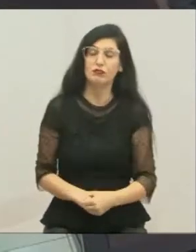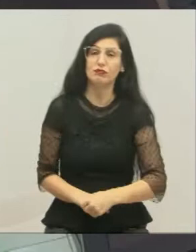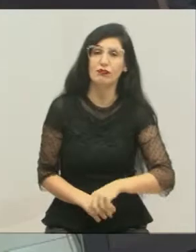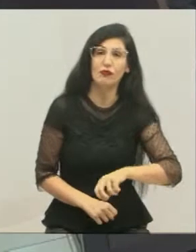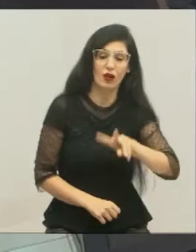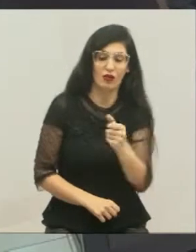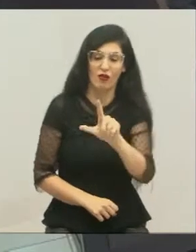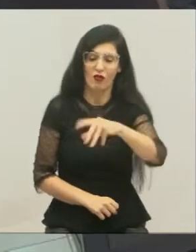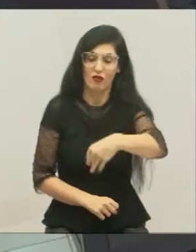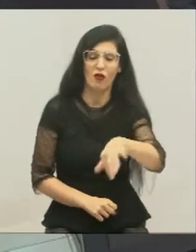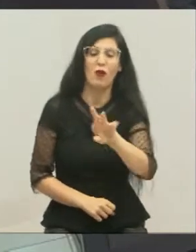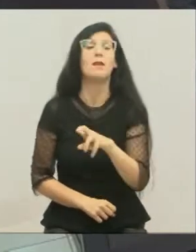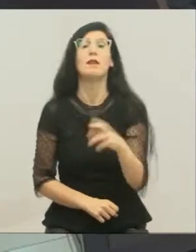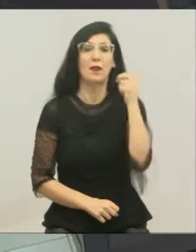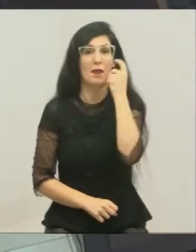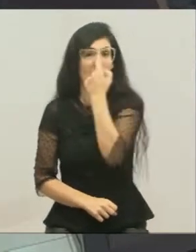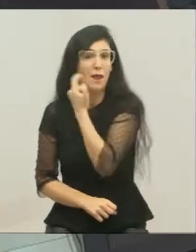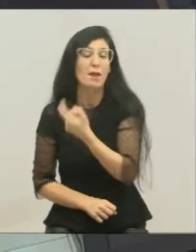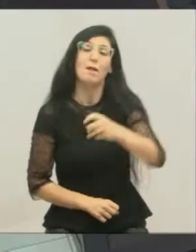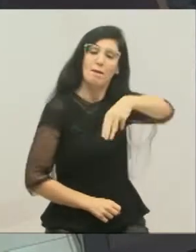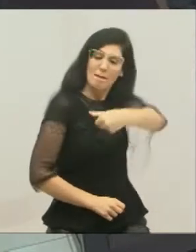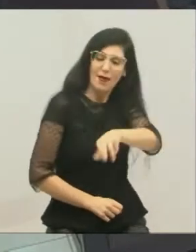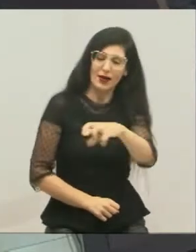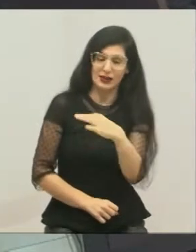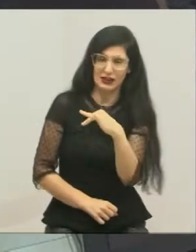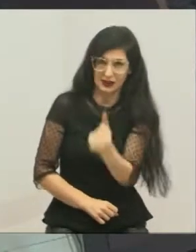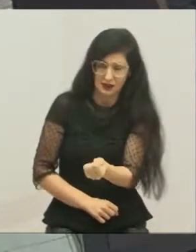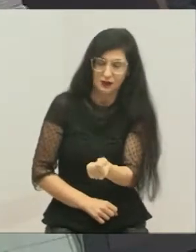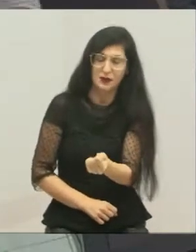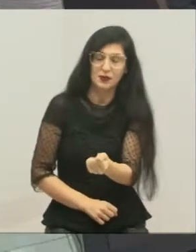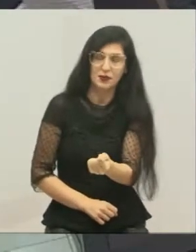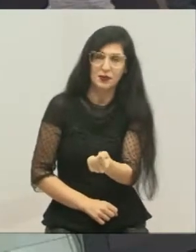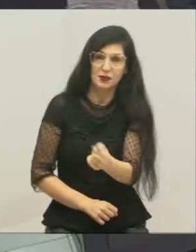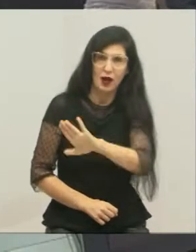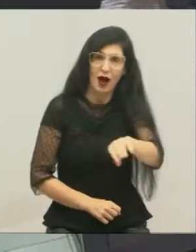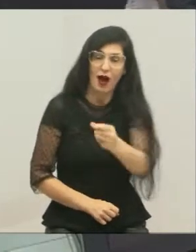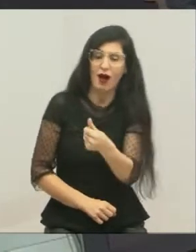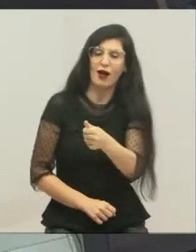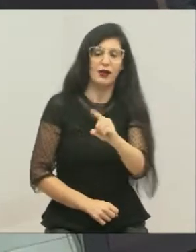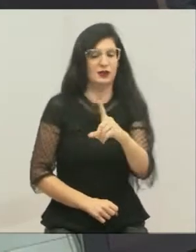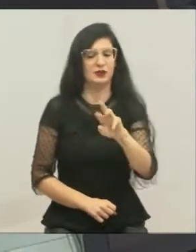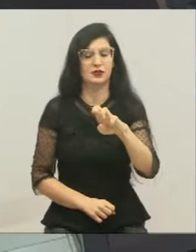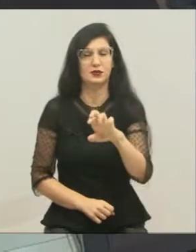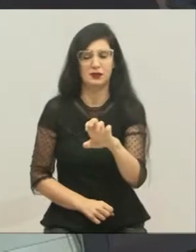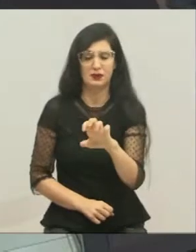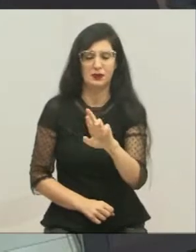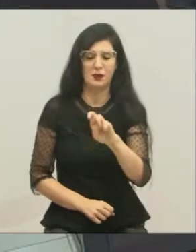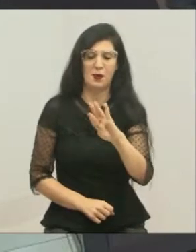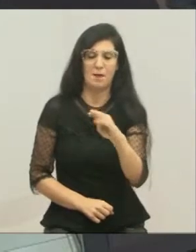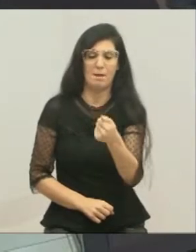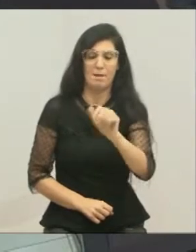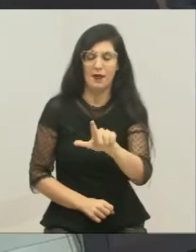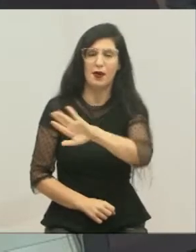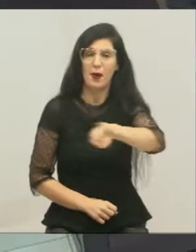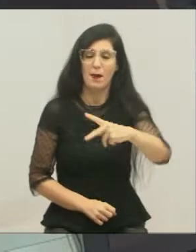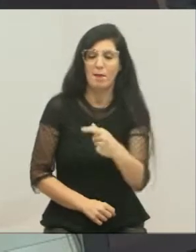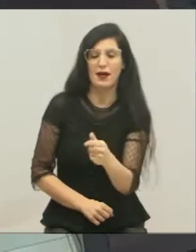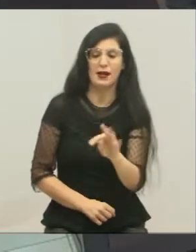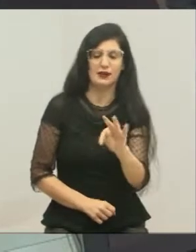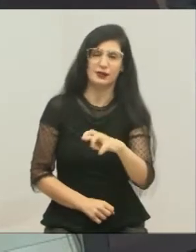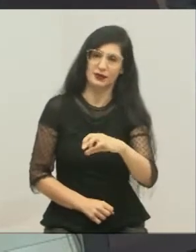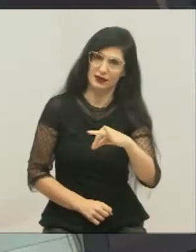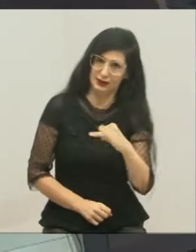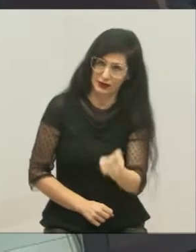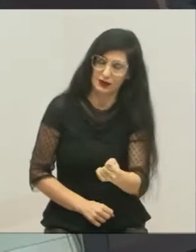Valmir do Parque Bela, doutora Márcia Santos, Aderbal Sodré, Patrícia